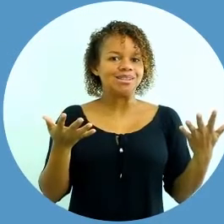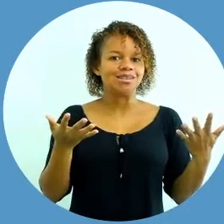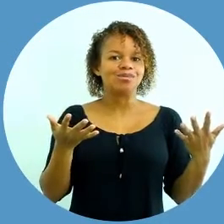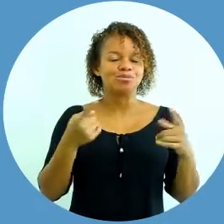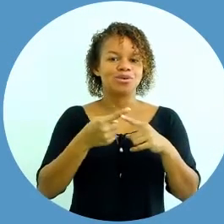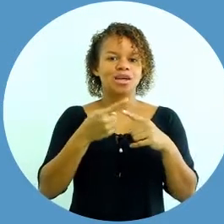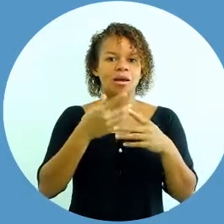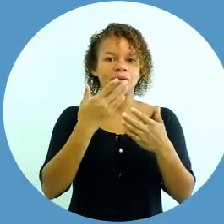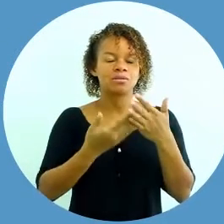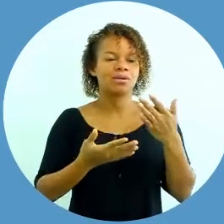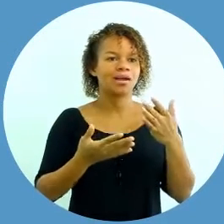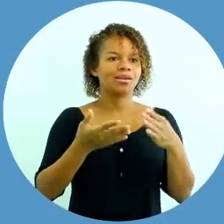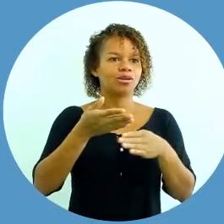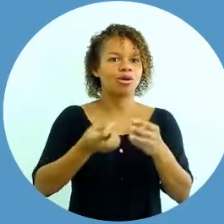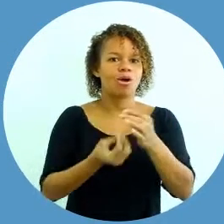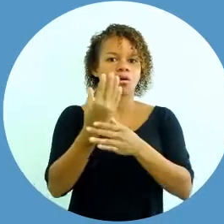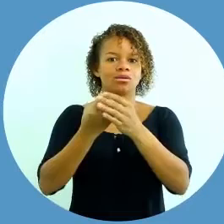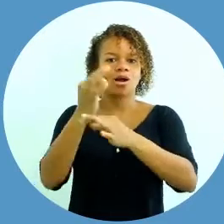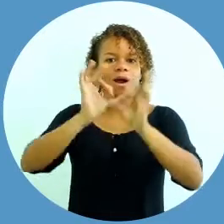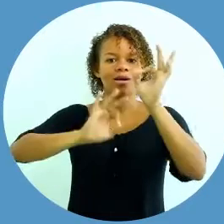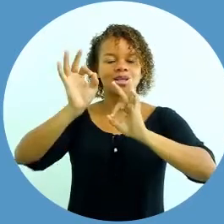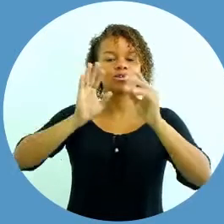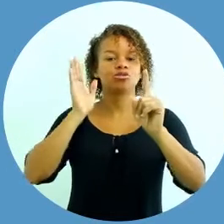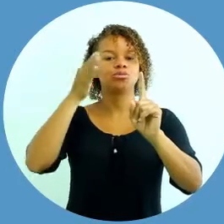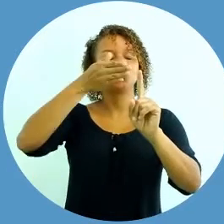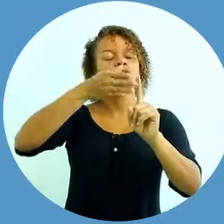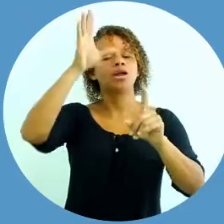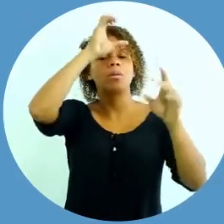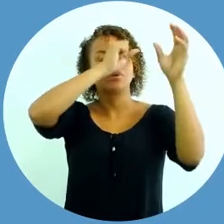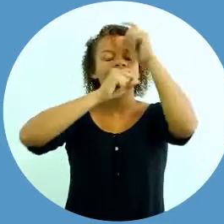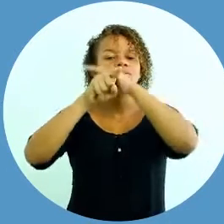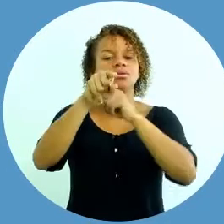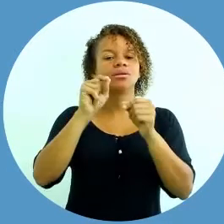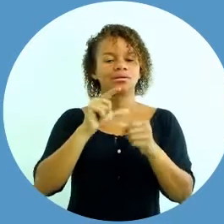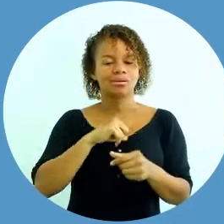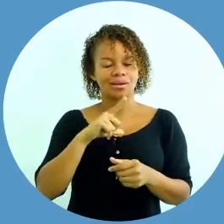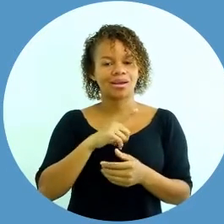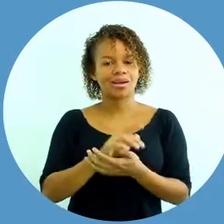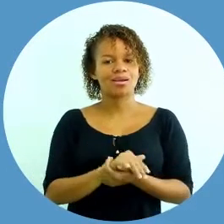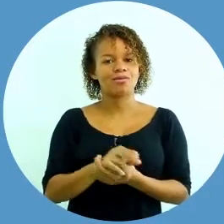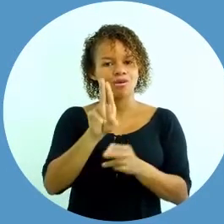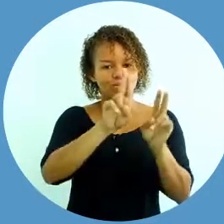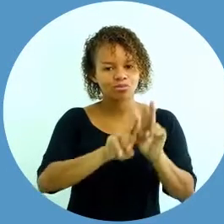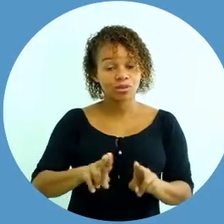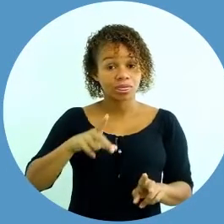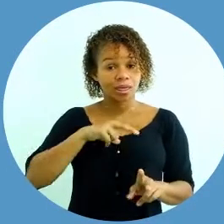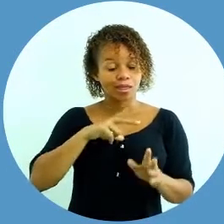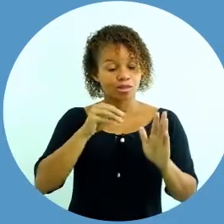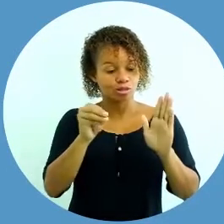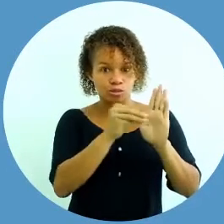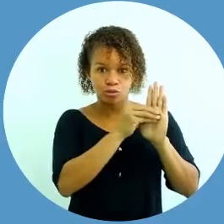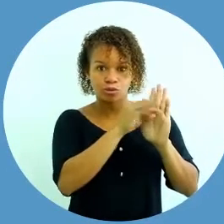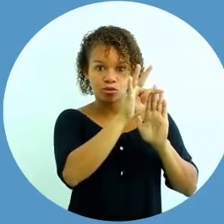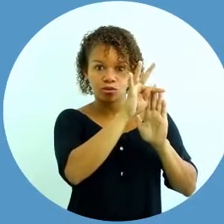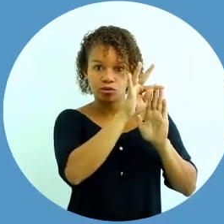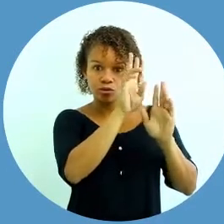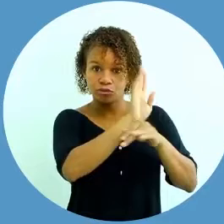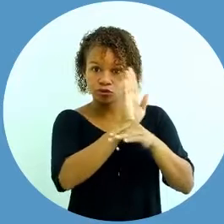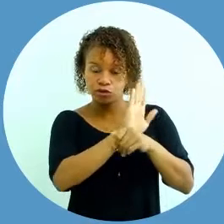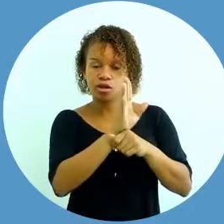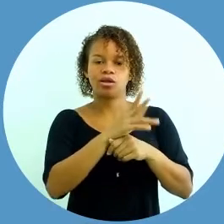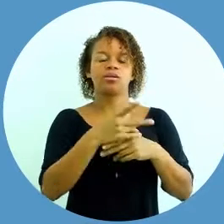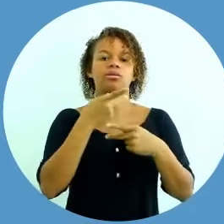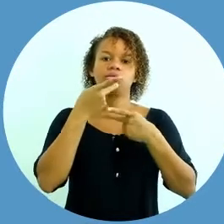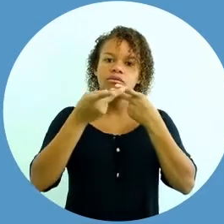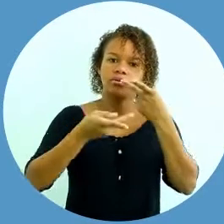depois, durante a produção, sobre os objetivos de aprendizagem que você tem. Roteirizando o vídeo, criando um